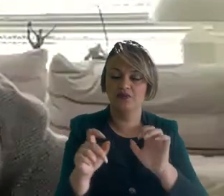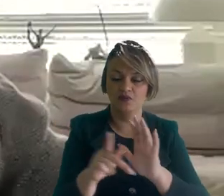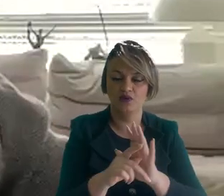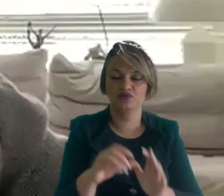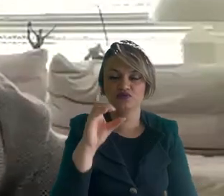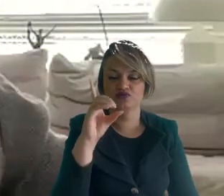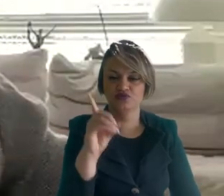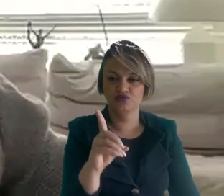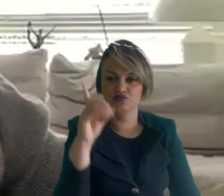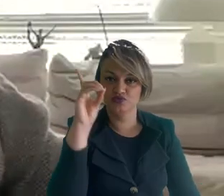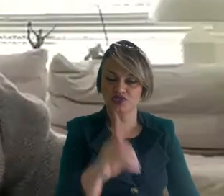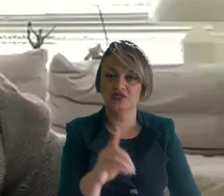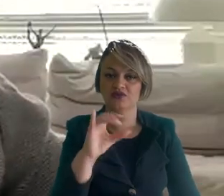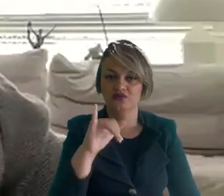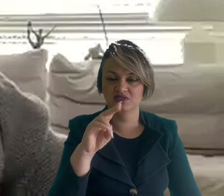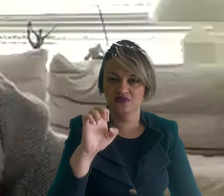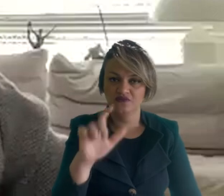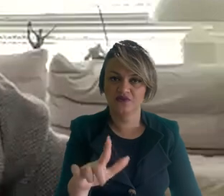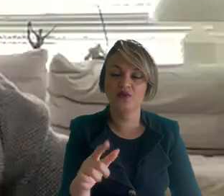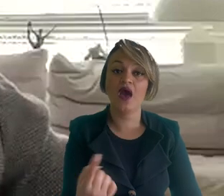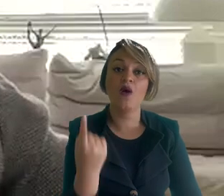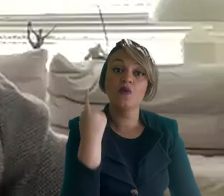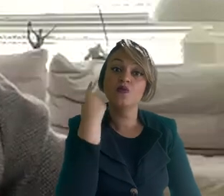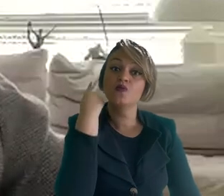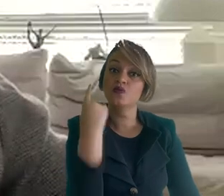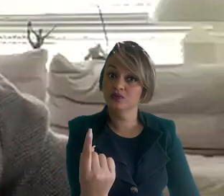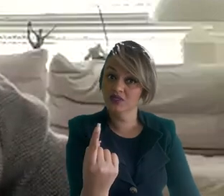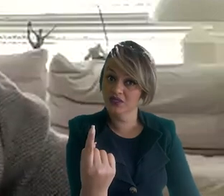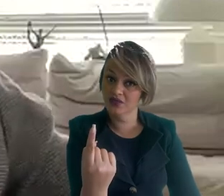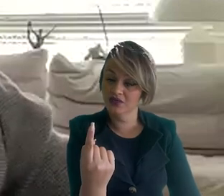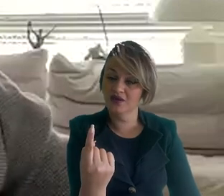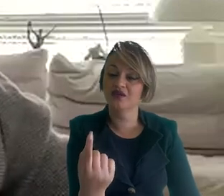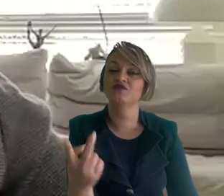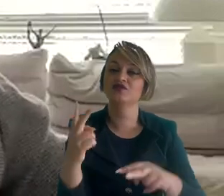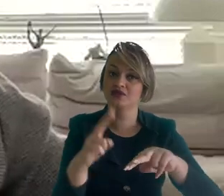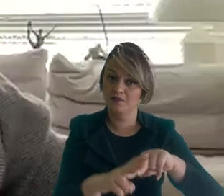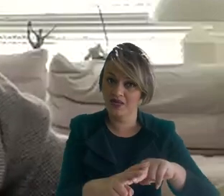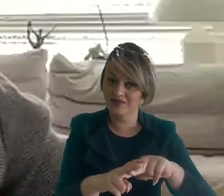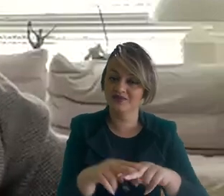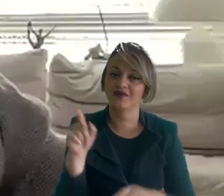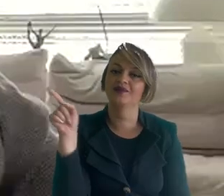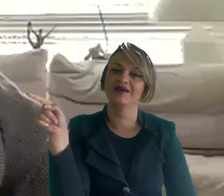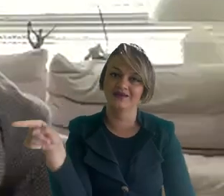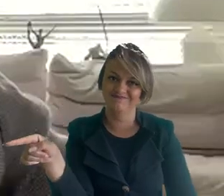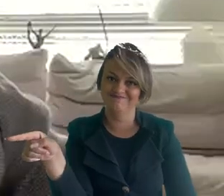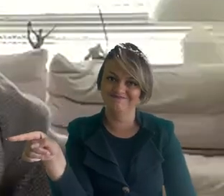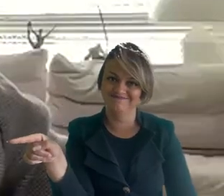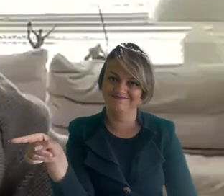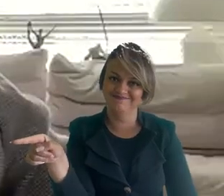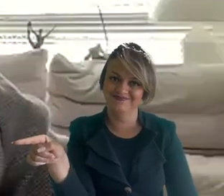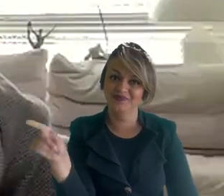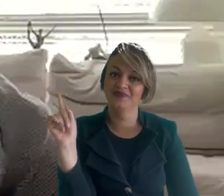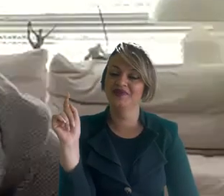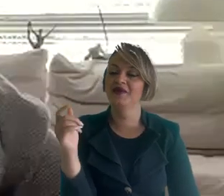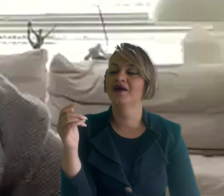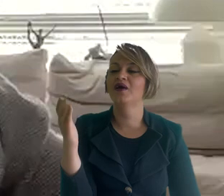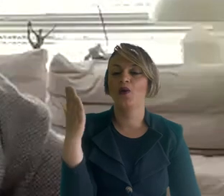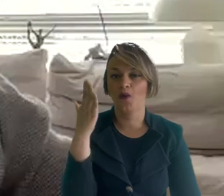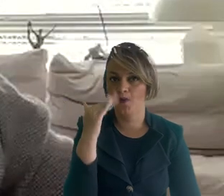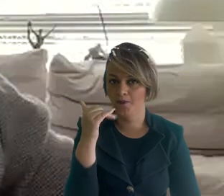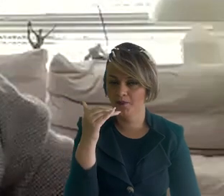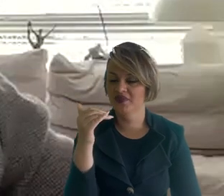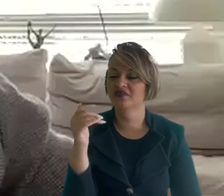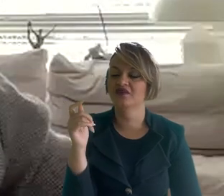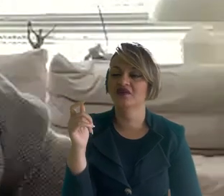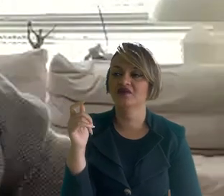civil Só Há uma possibilidade de alguém virá ser preso por dívida esse caso é prisão